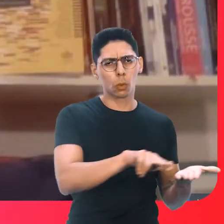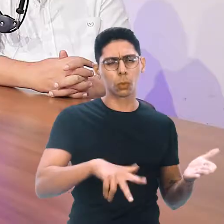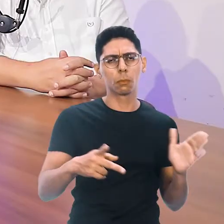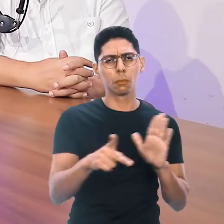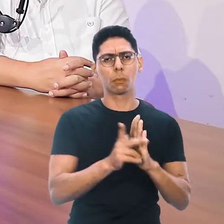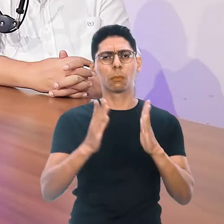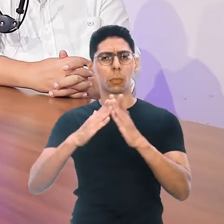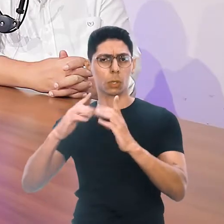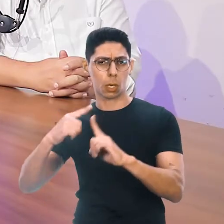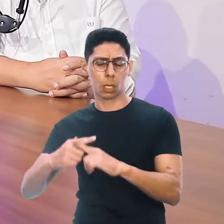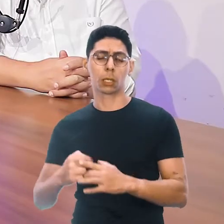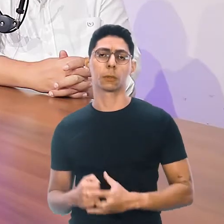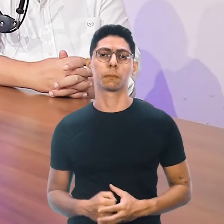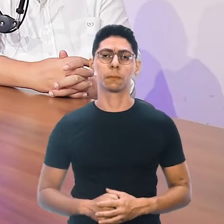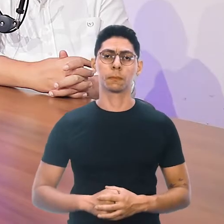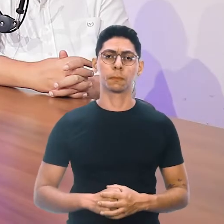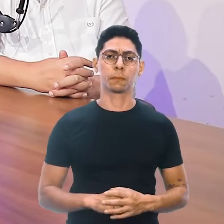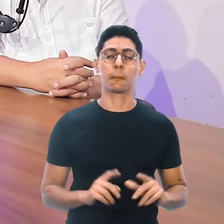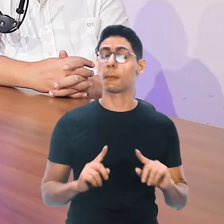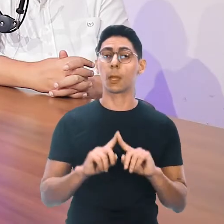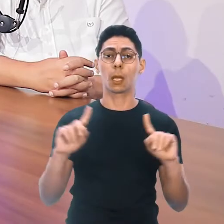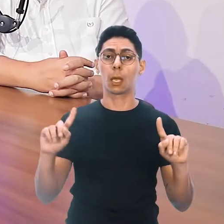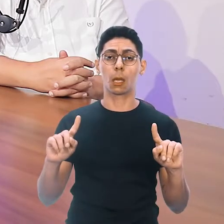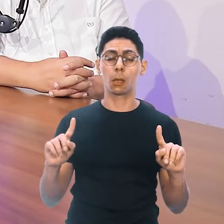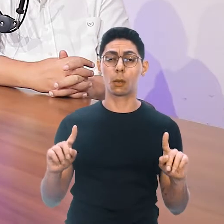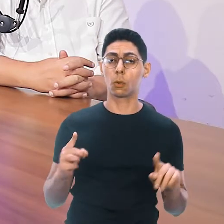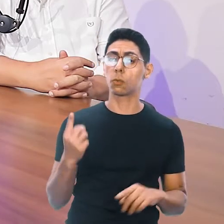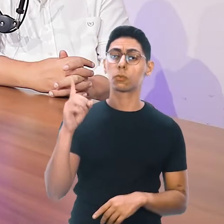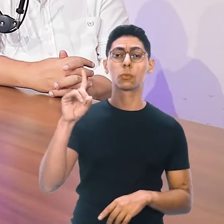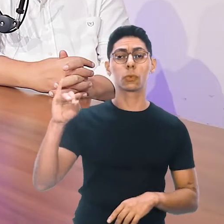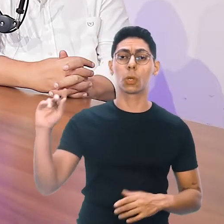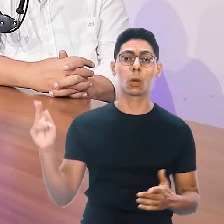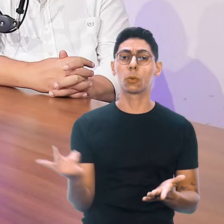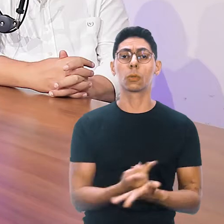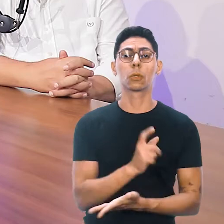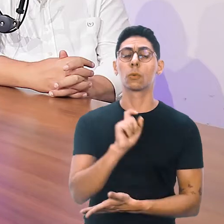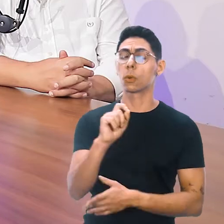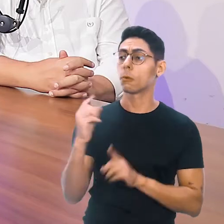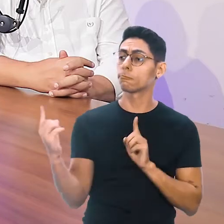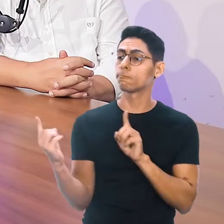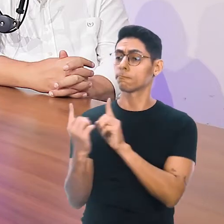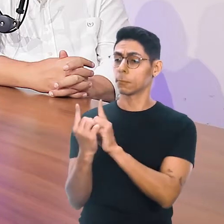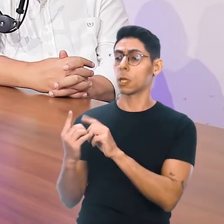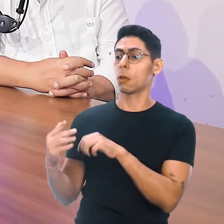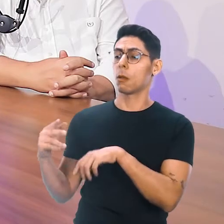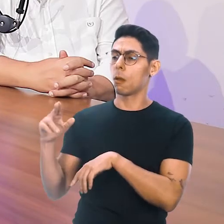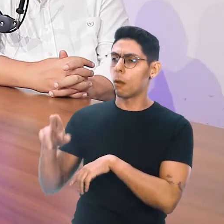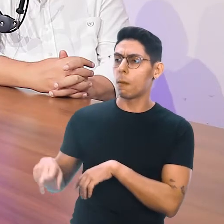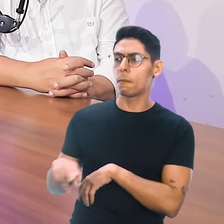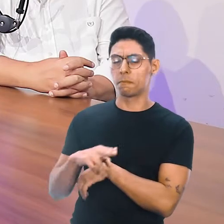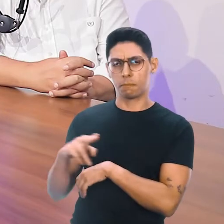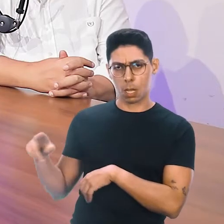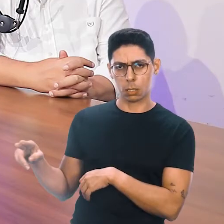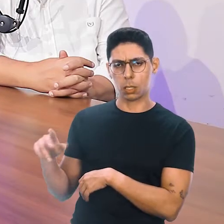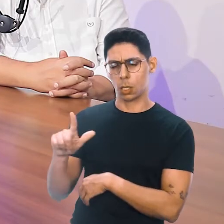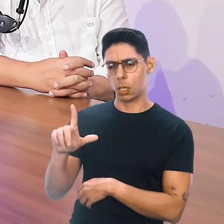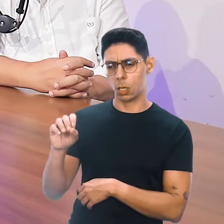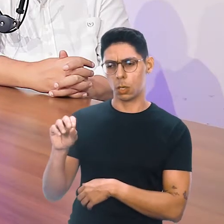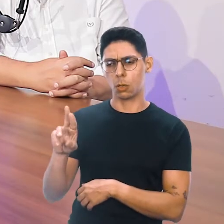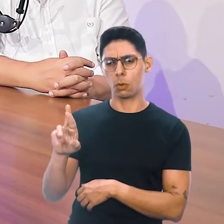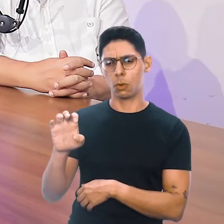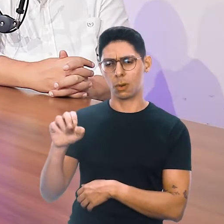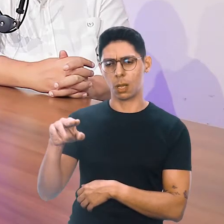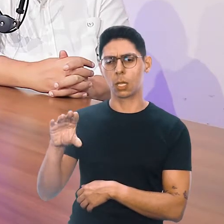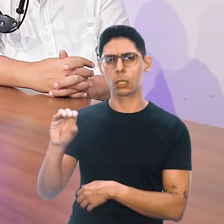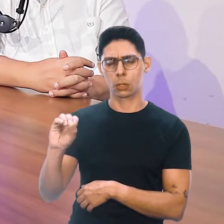igreja. E aí, um belo dia, chegou ali para o padre, né? O padre Lourenço, era um padre